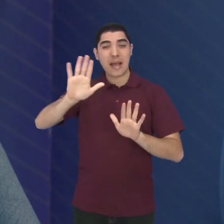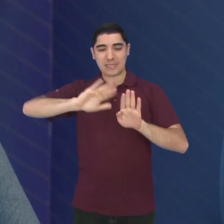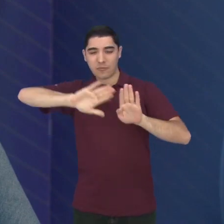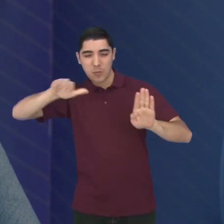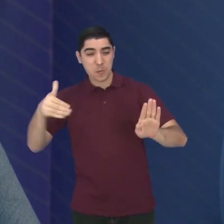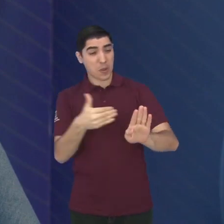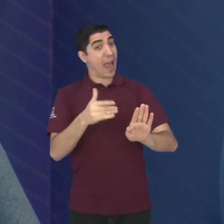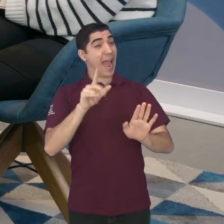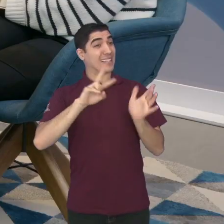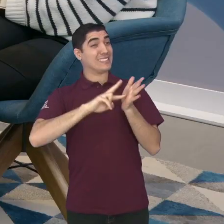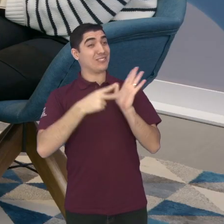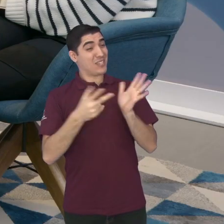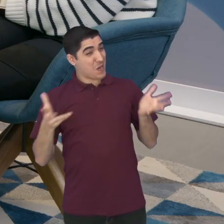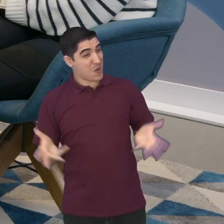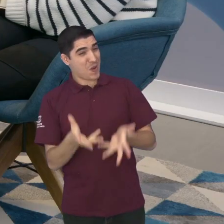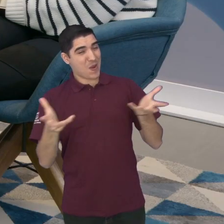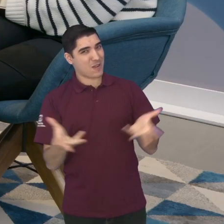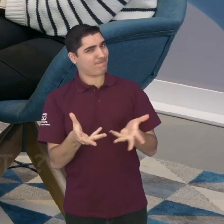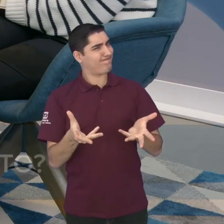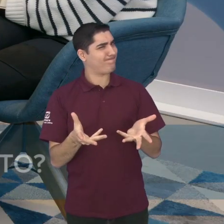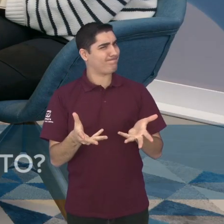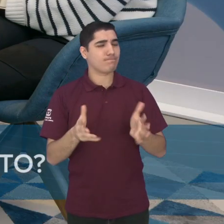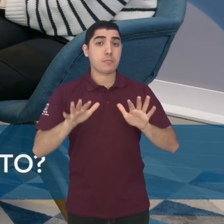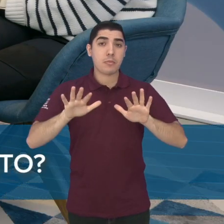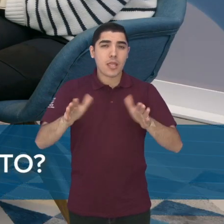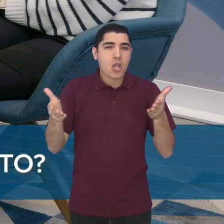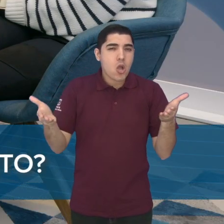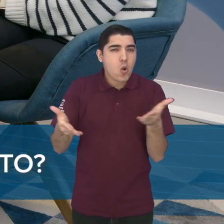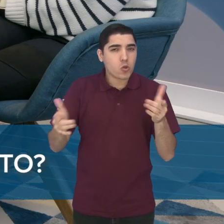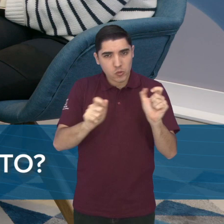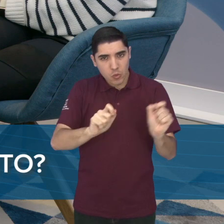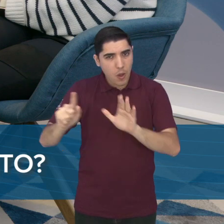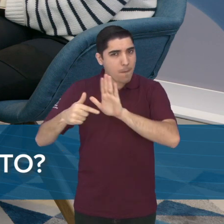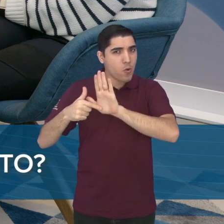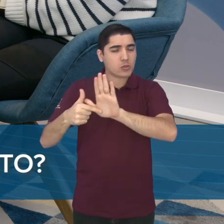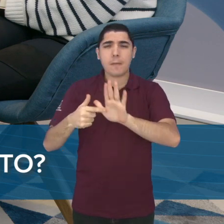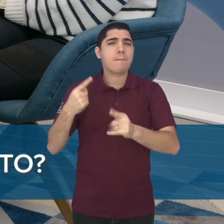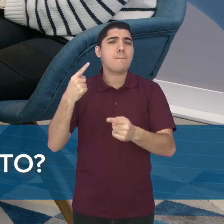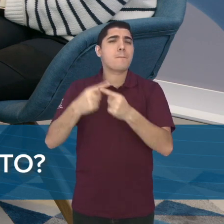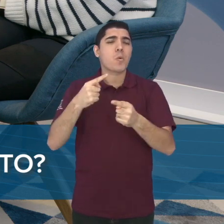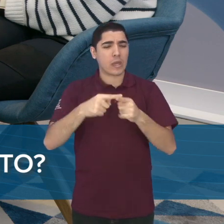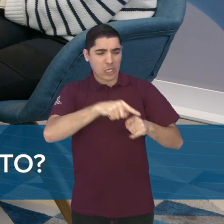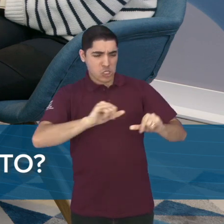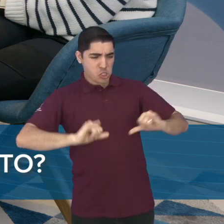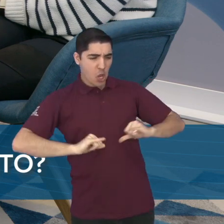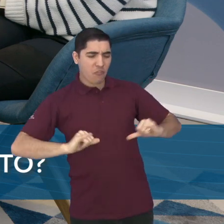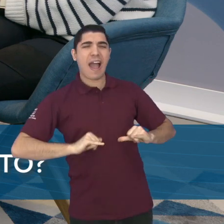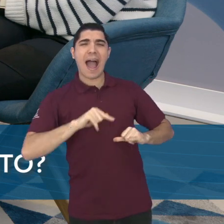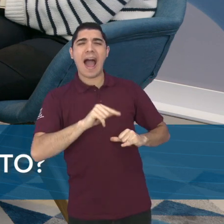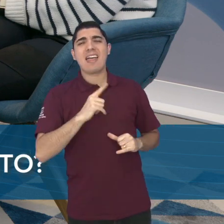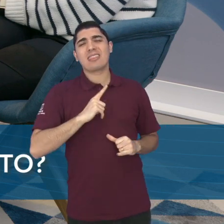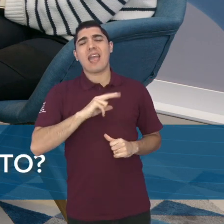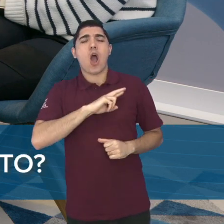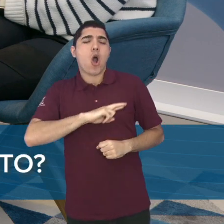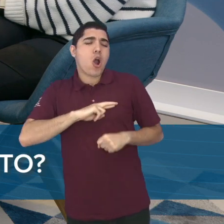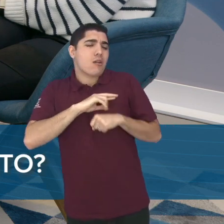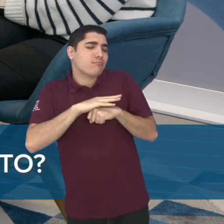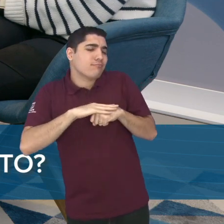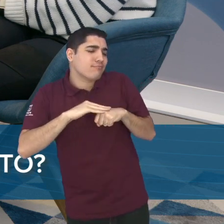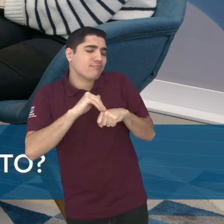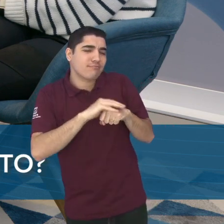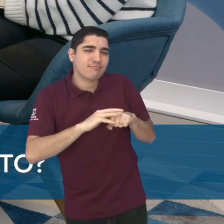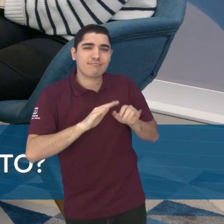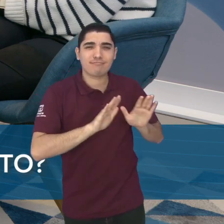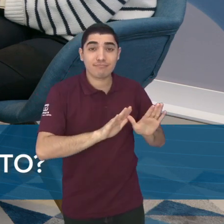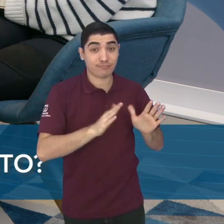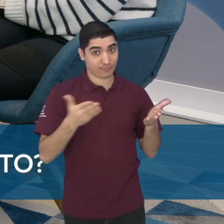de motivacionais? O Diálogos de hoje quer saber por que romantizamos o sofrimento. E para falar então